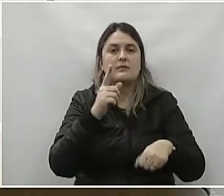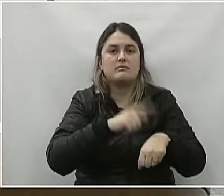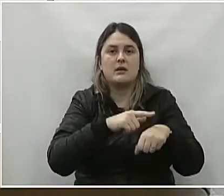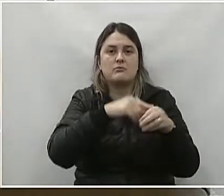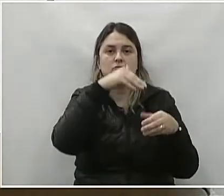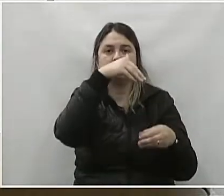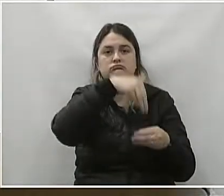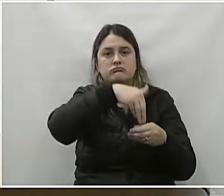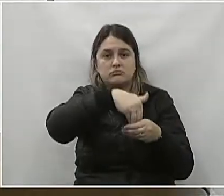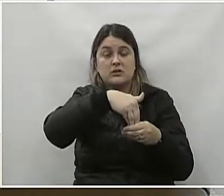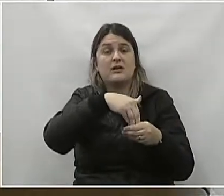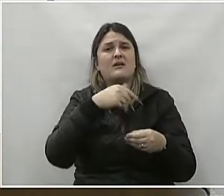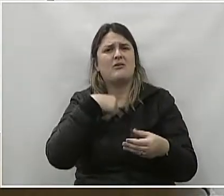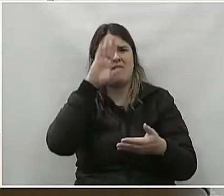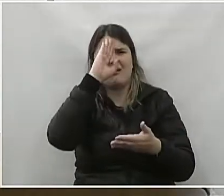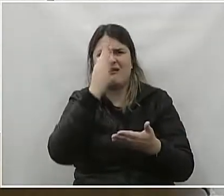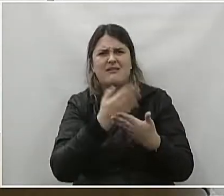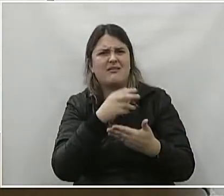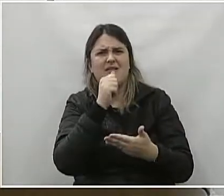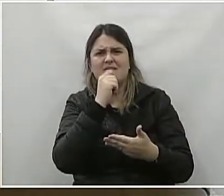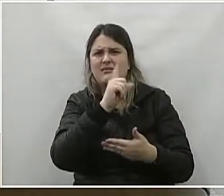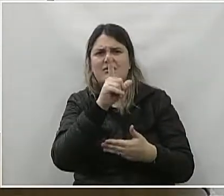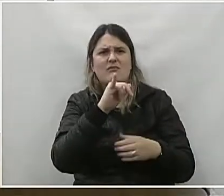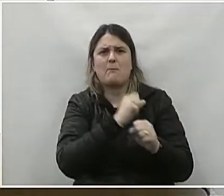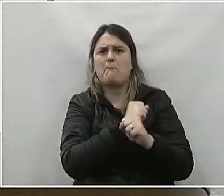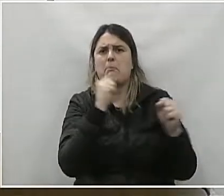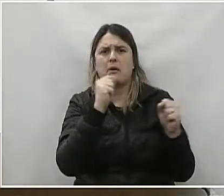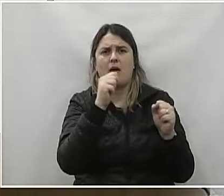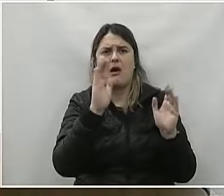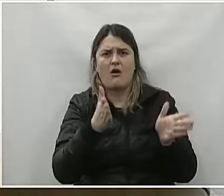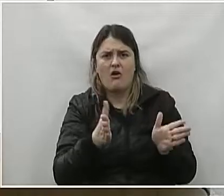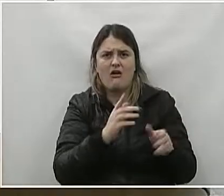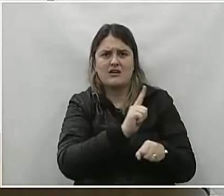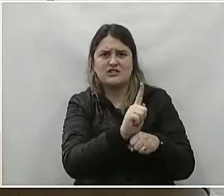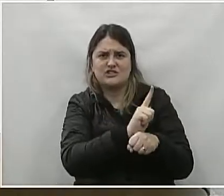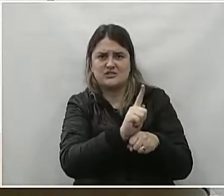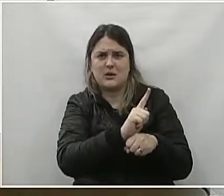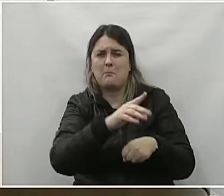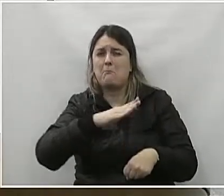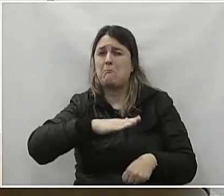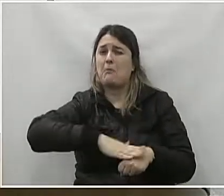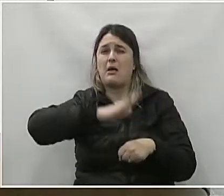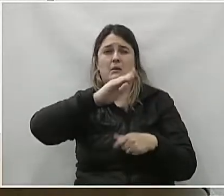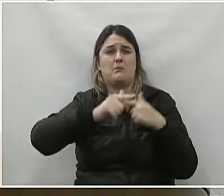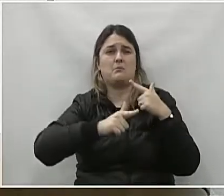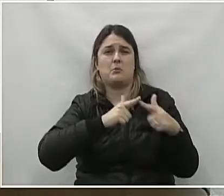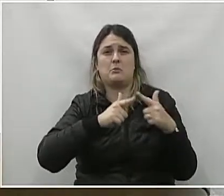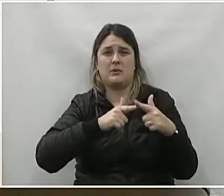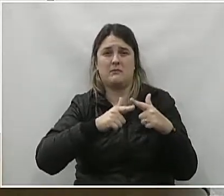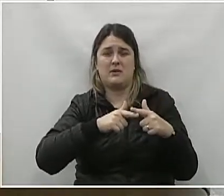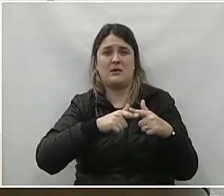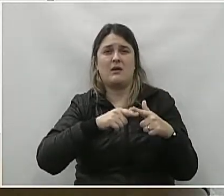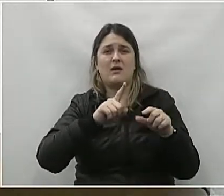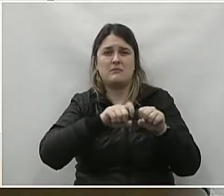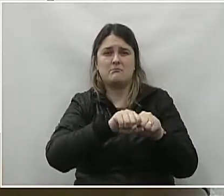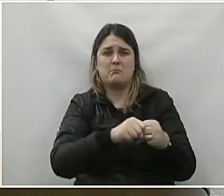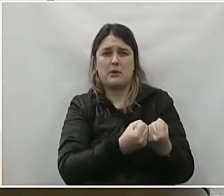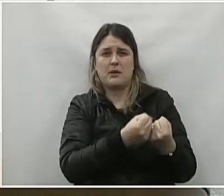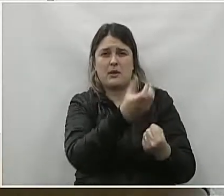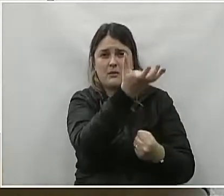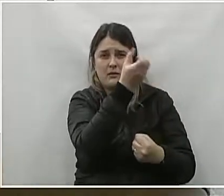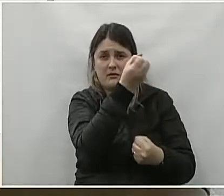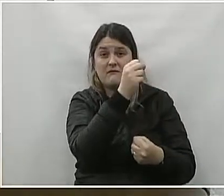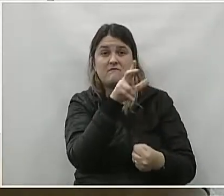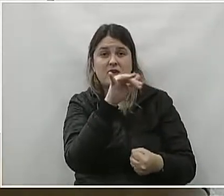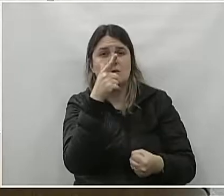eleições. E eu acredito que ainda nem vai estourar nessa gestão o maior problema, que vai ser a quebra do fundão. Eu acredito que eles